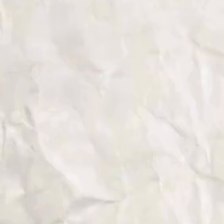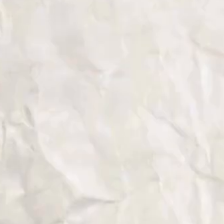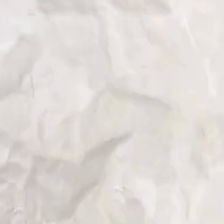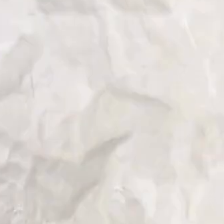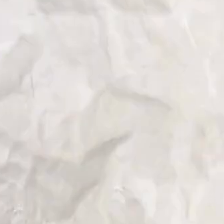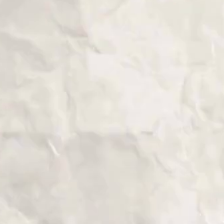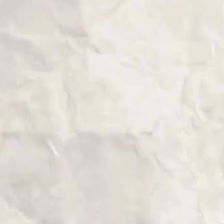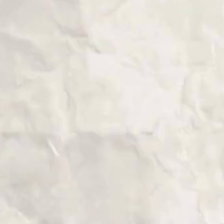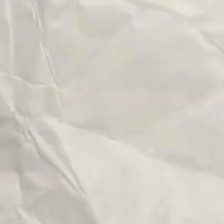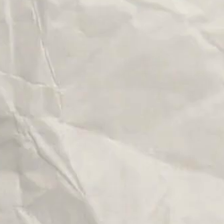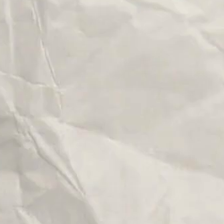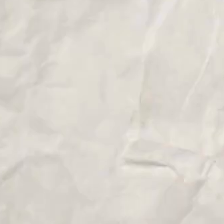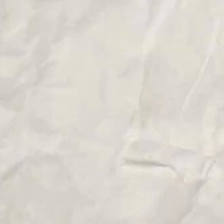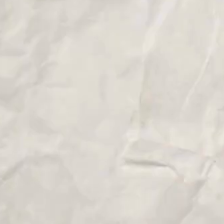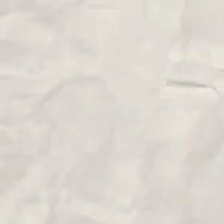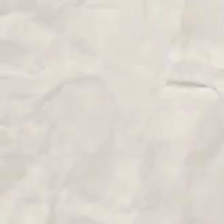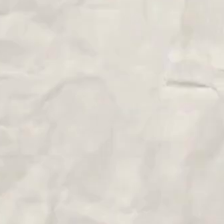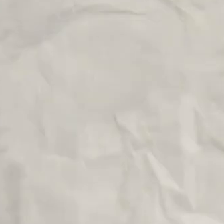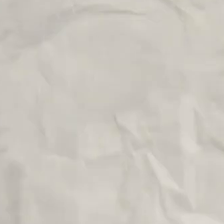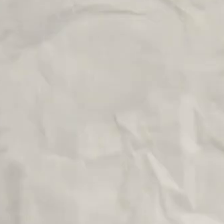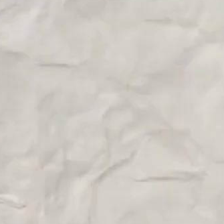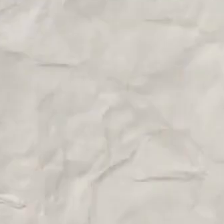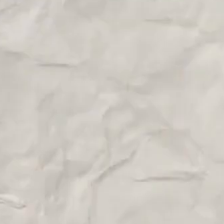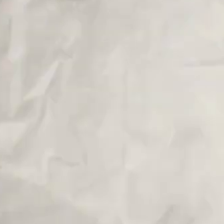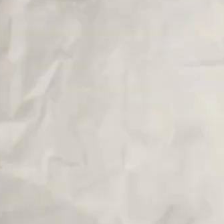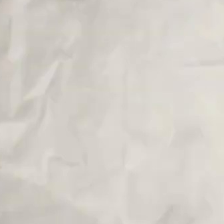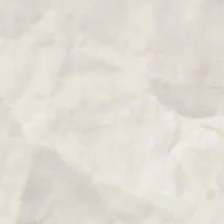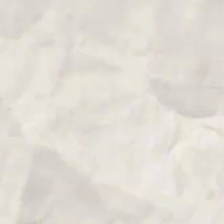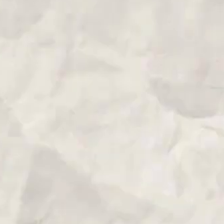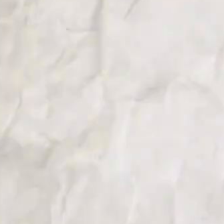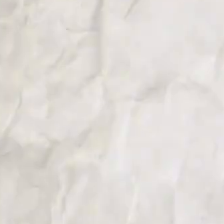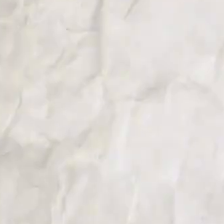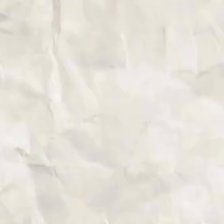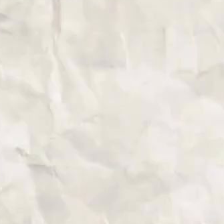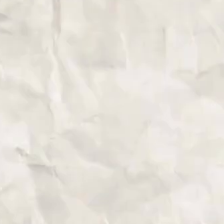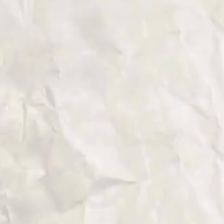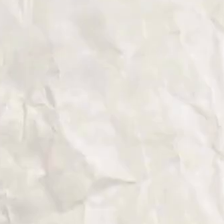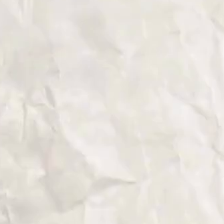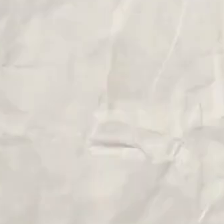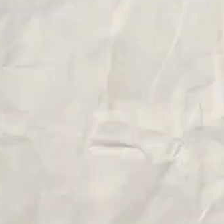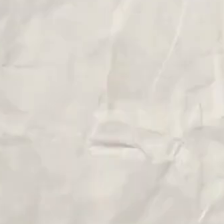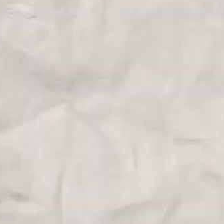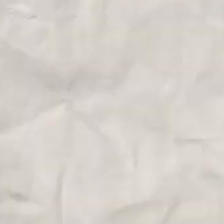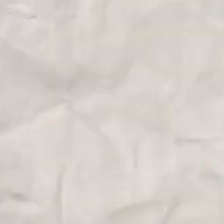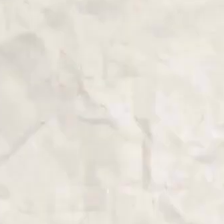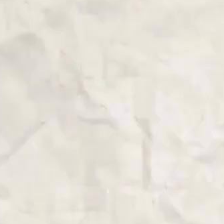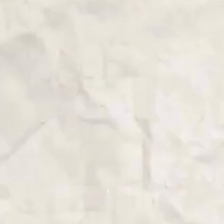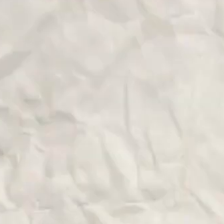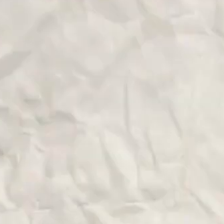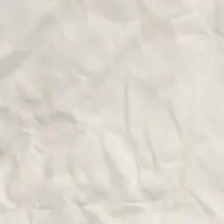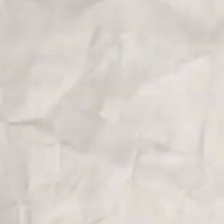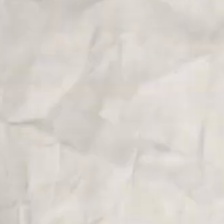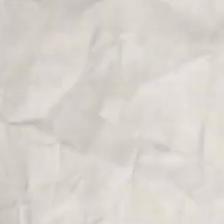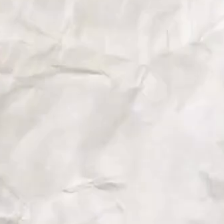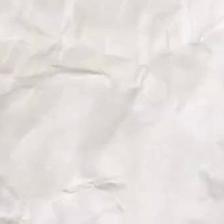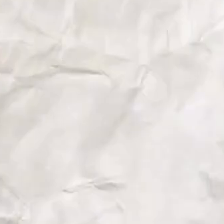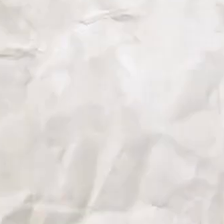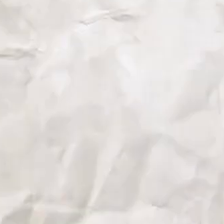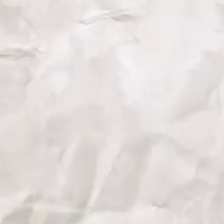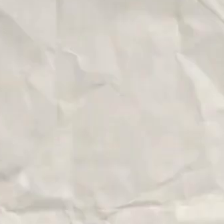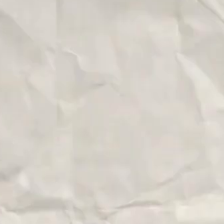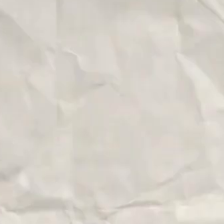ordinárias, extraordinárias e solenes. O primeiro vice-presidente, Wagner Pedrinho, do PSB, e a